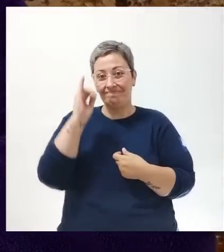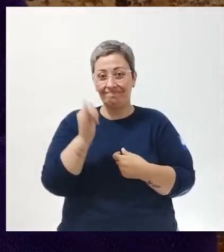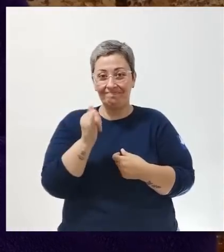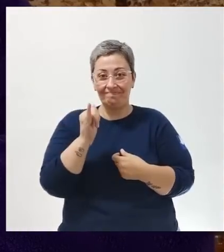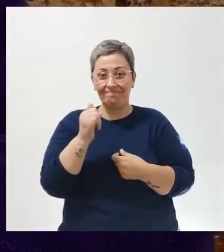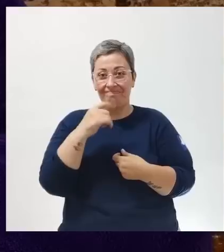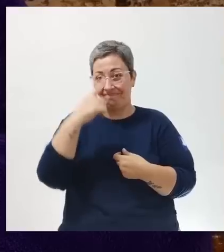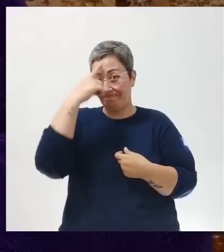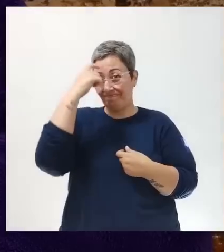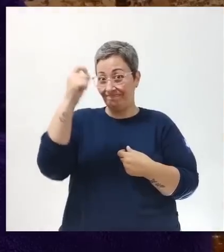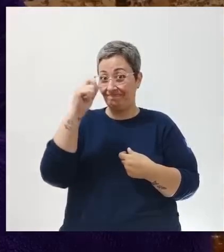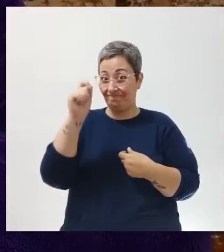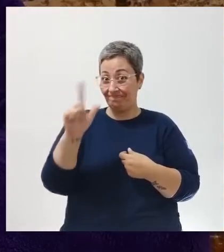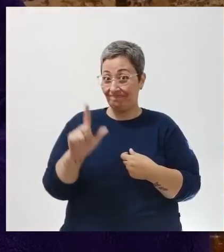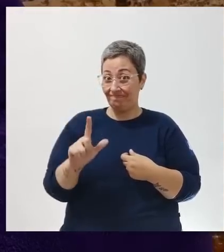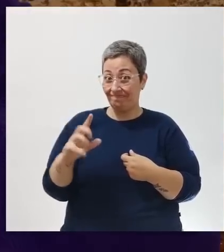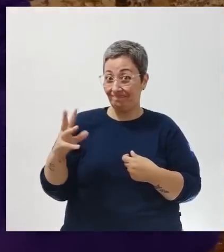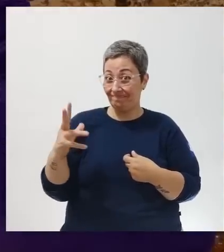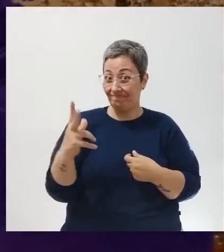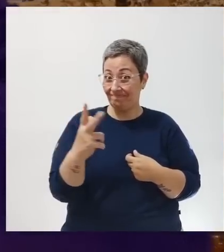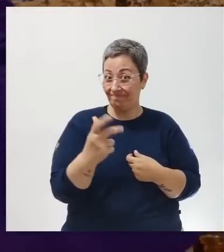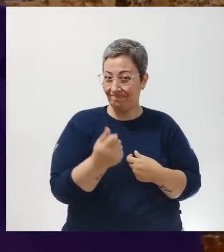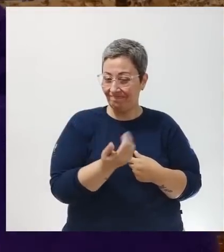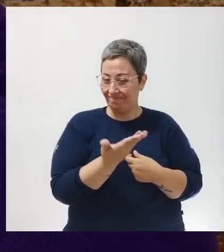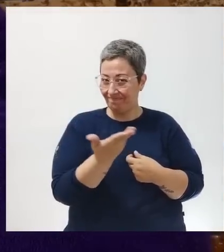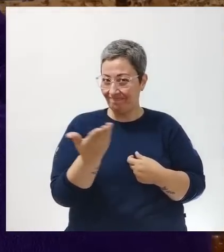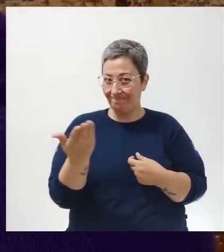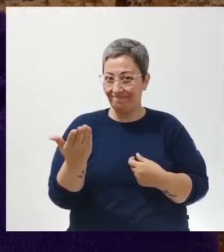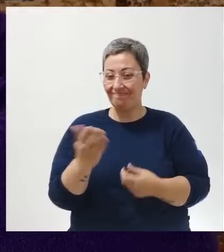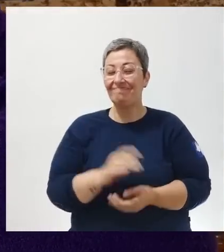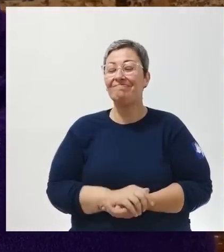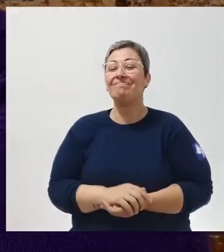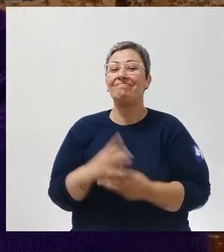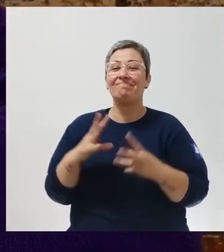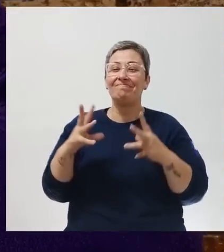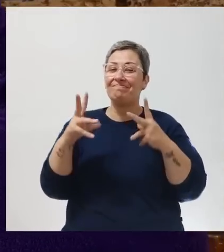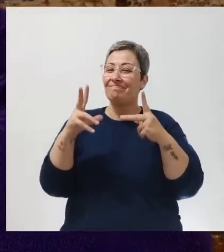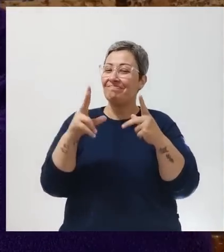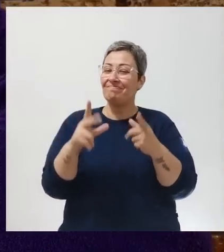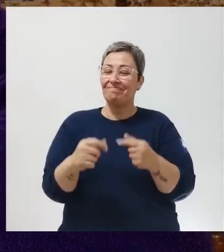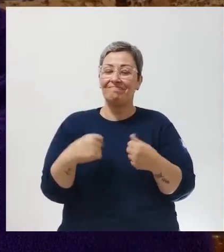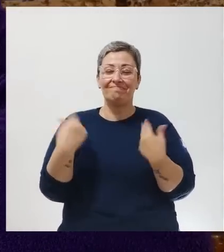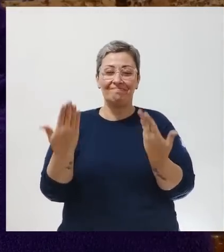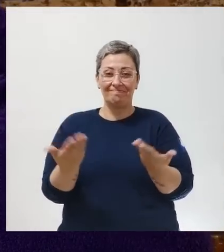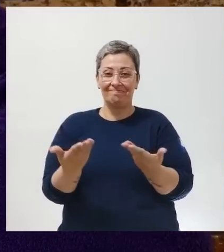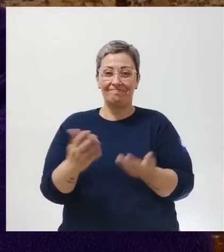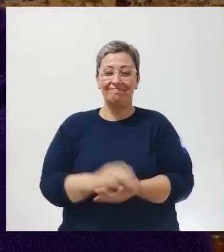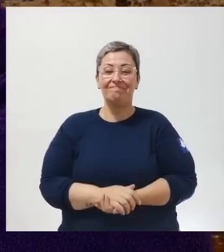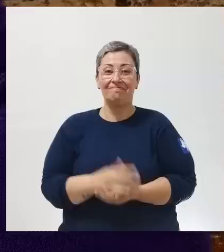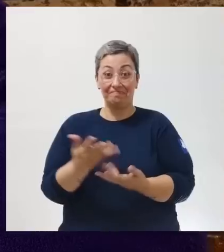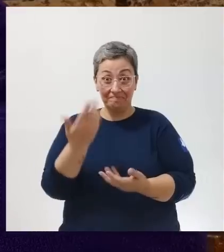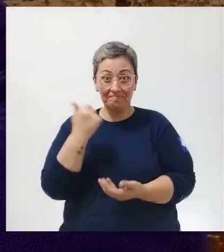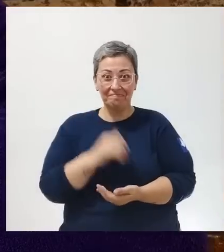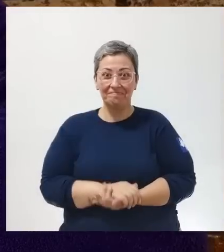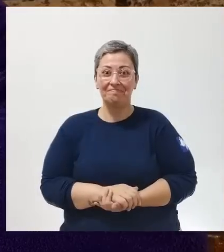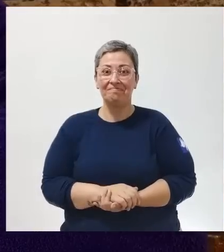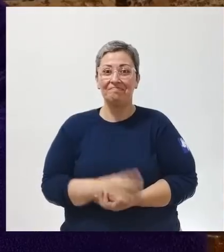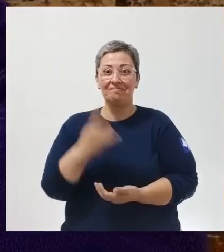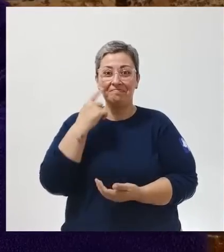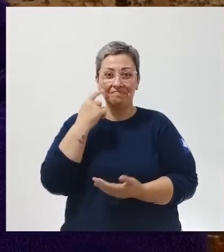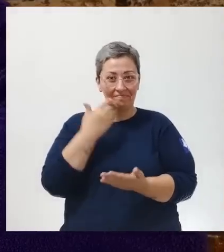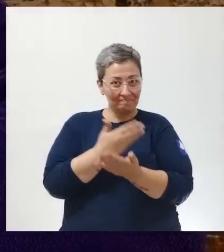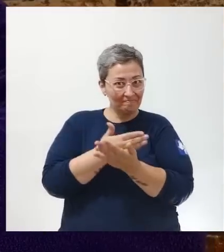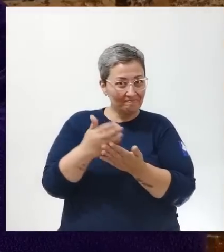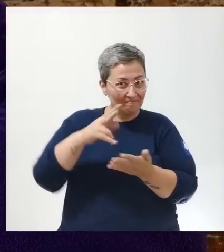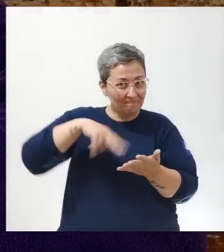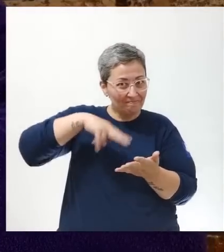Uma Ideia Toda Azul para todos vocês, para todos nós. Vamos lá?